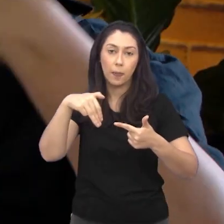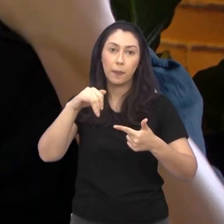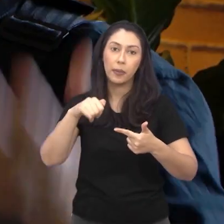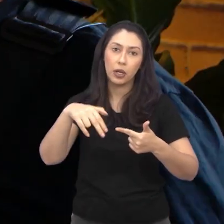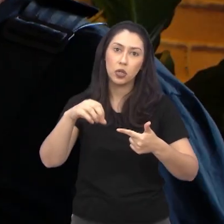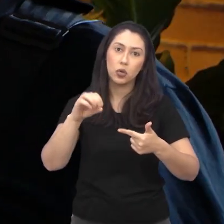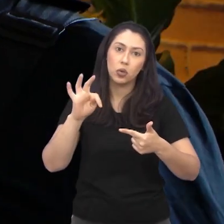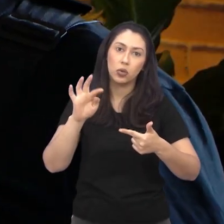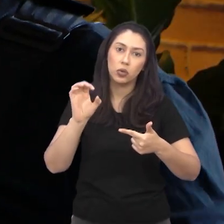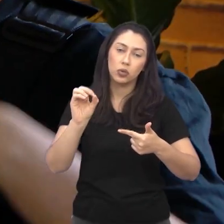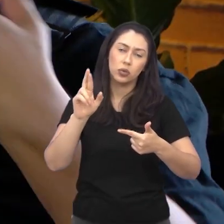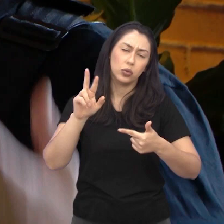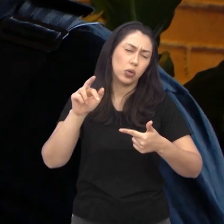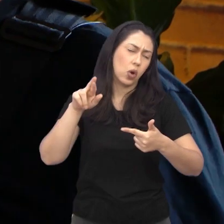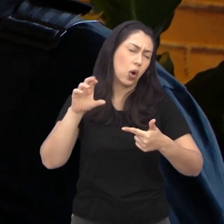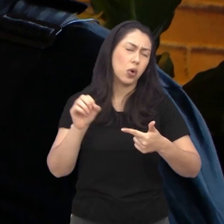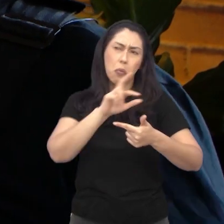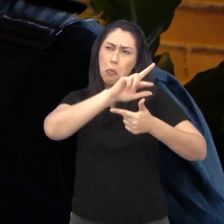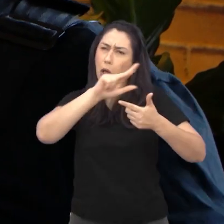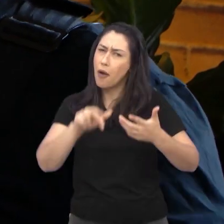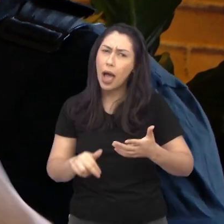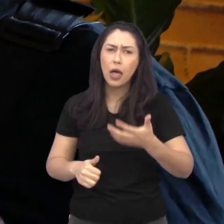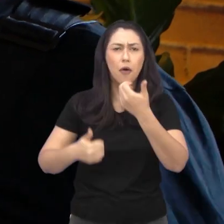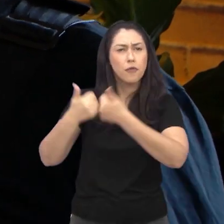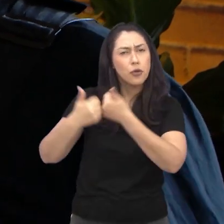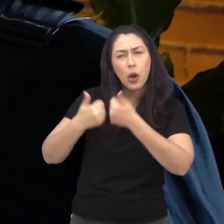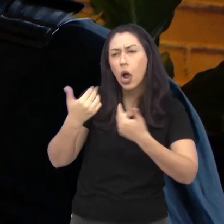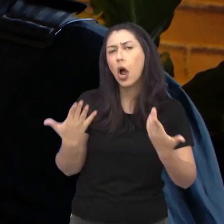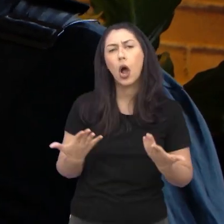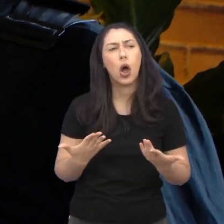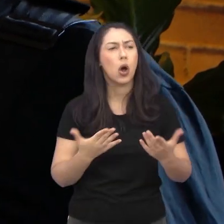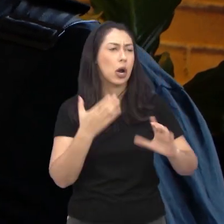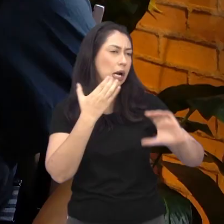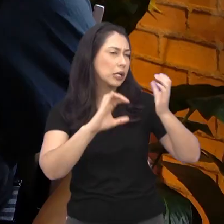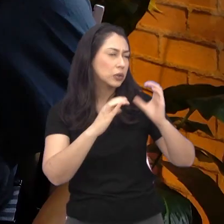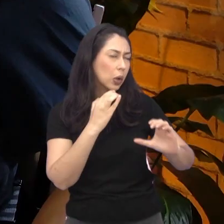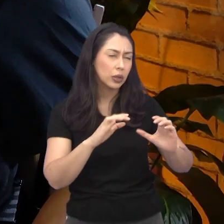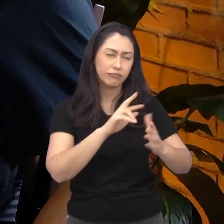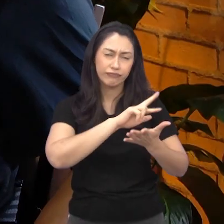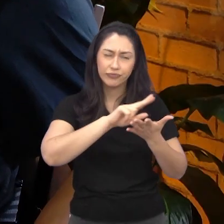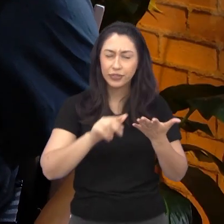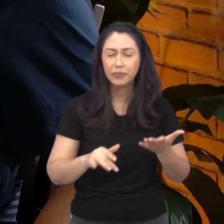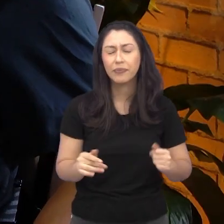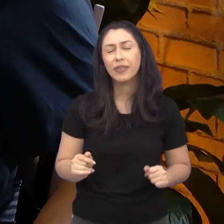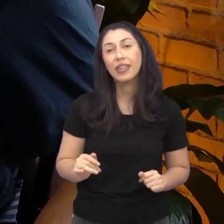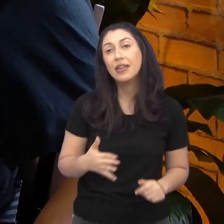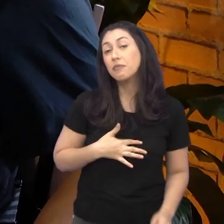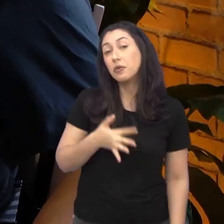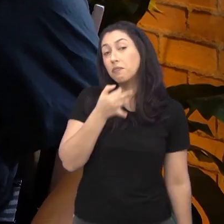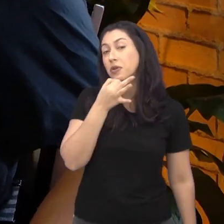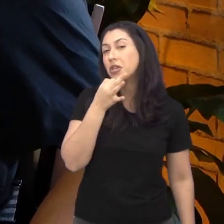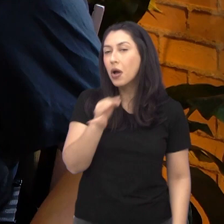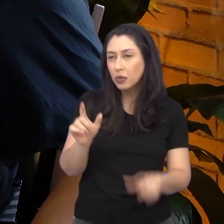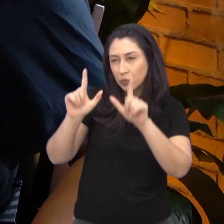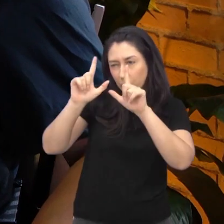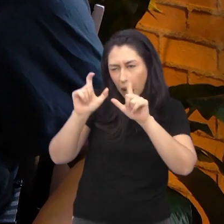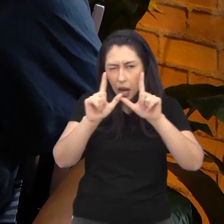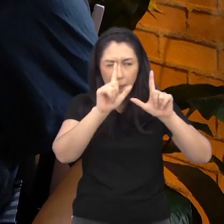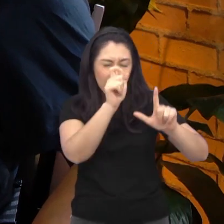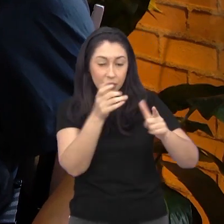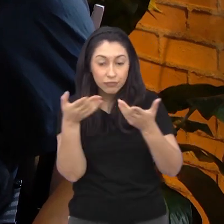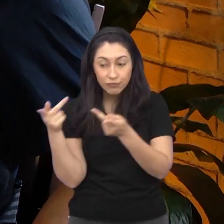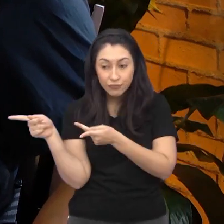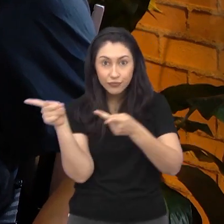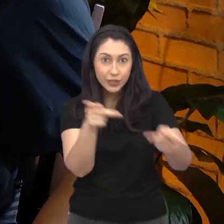fotografei inúmeros jogadores, inúmeros cantores. Poxa, muita gente, sabe? Bom, o que eu penso de ter registrado todas essas